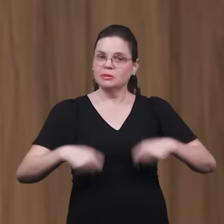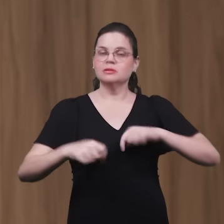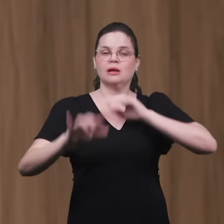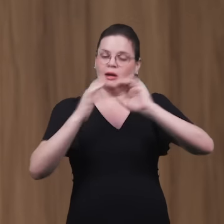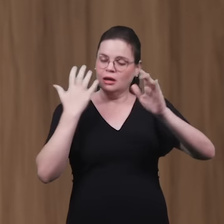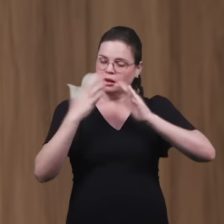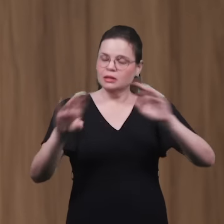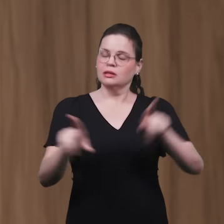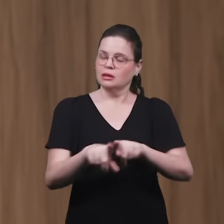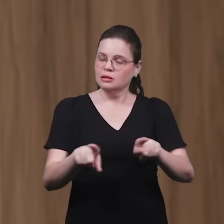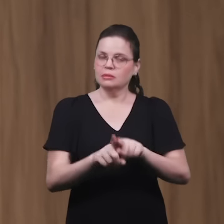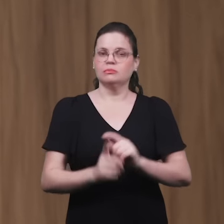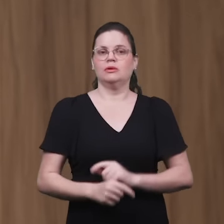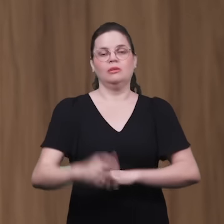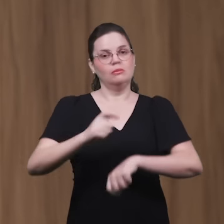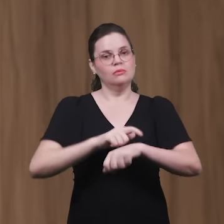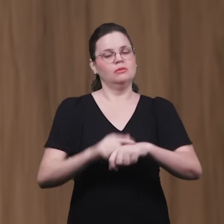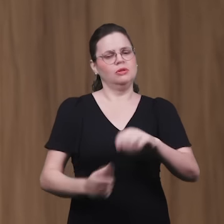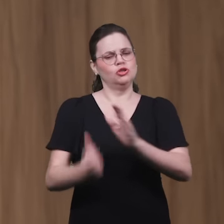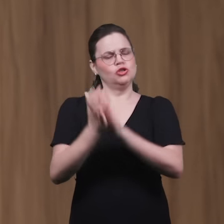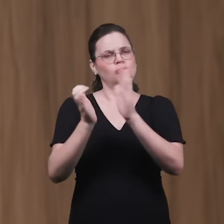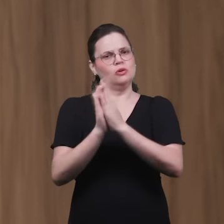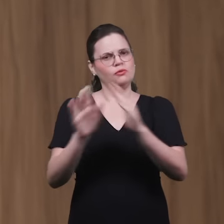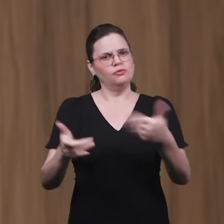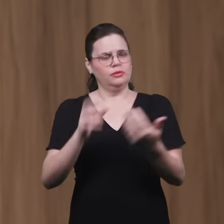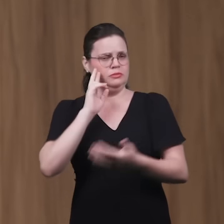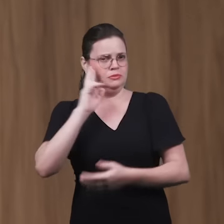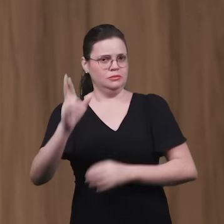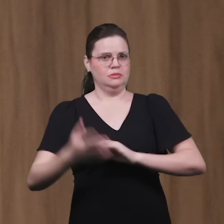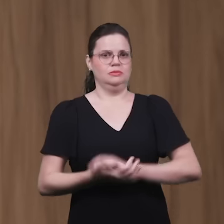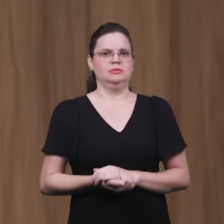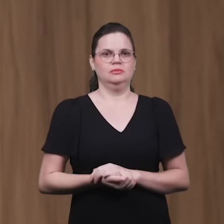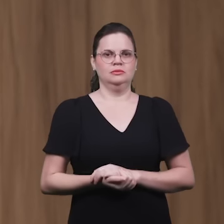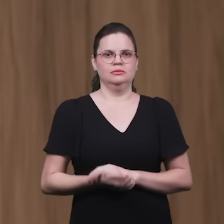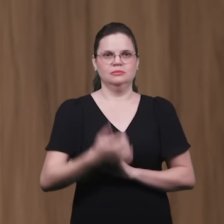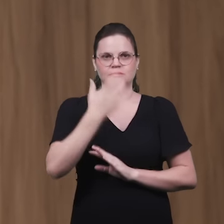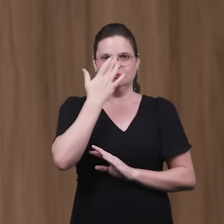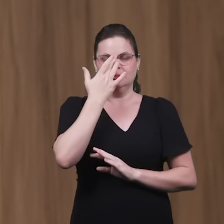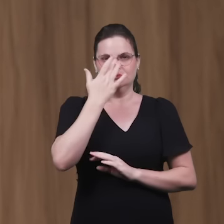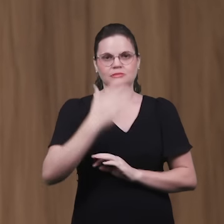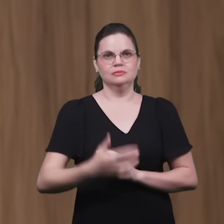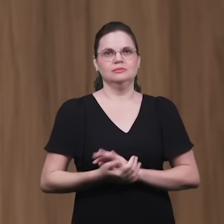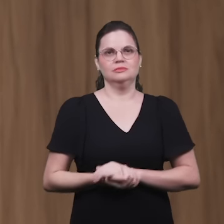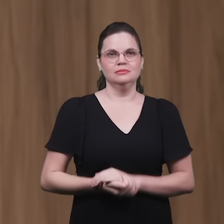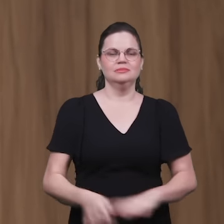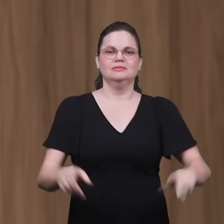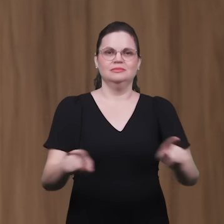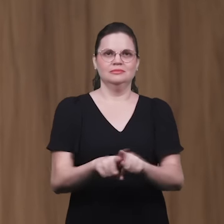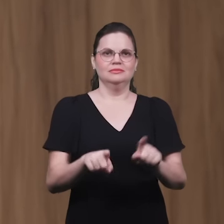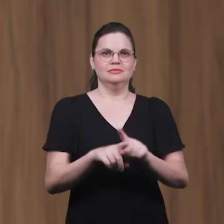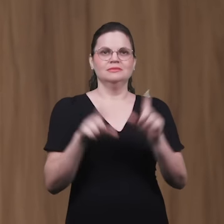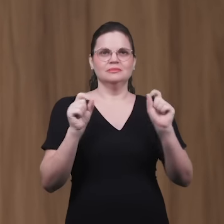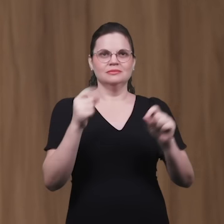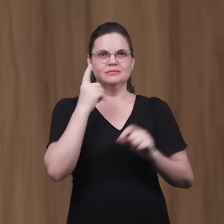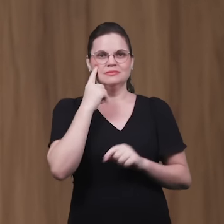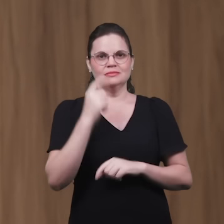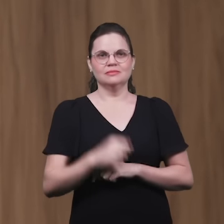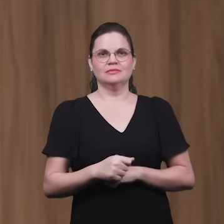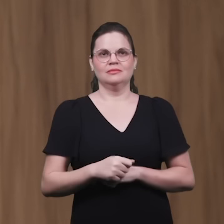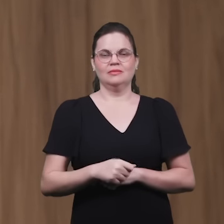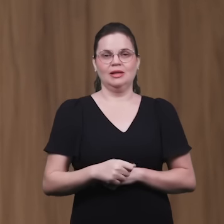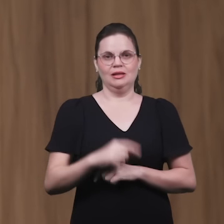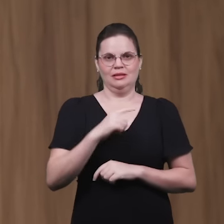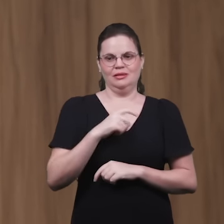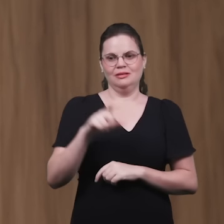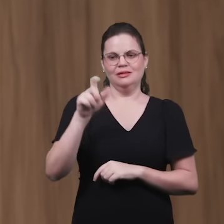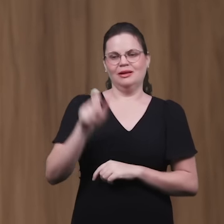o momento é para louvor. Eu costumo sempre dizer para os que dirigem louvor na minha igreja, pessoal, de preferência, a gente chama de louvoreiro, né, mas